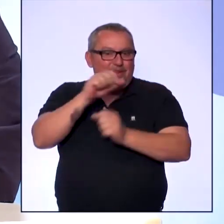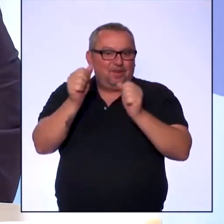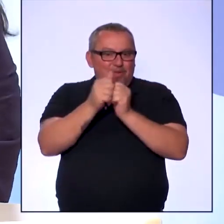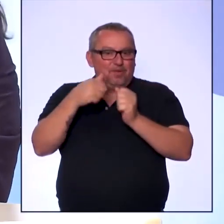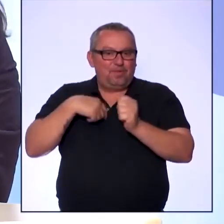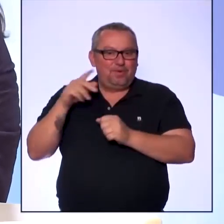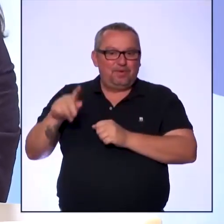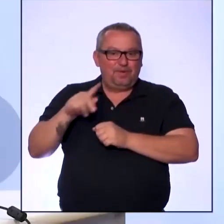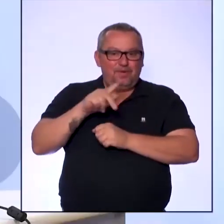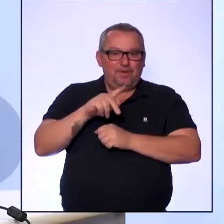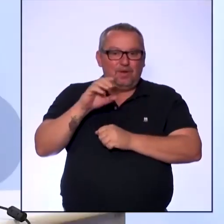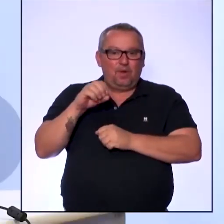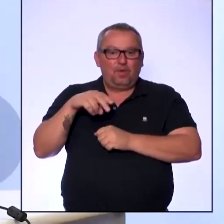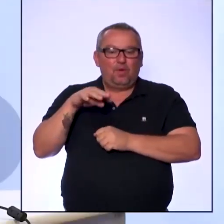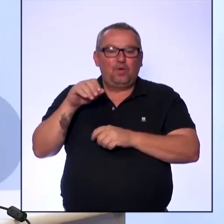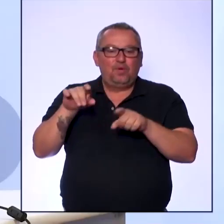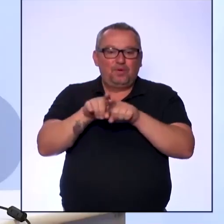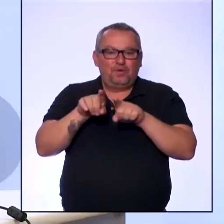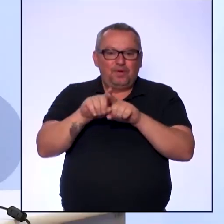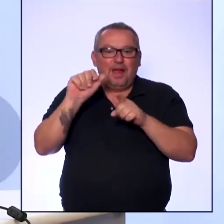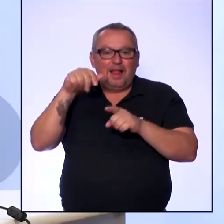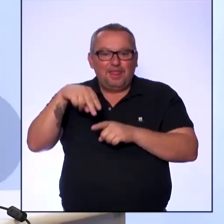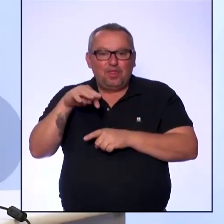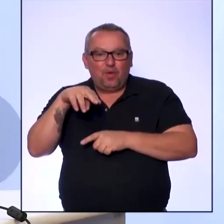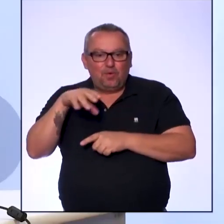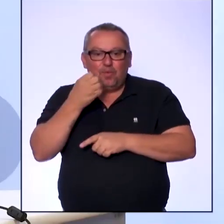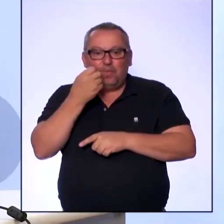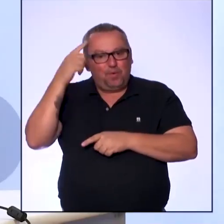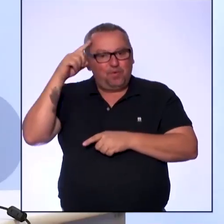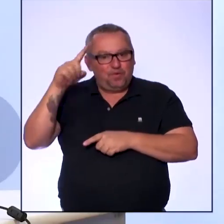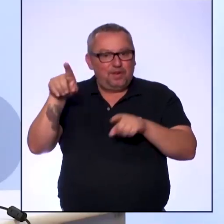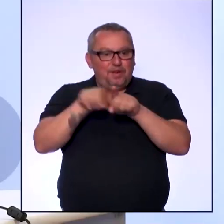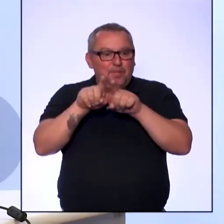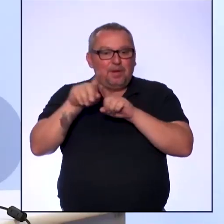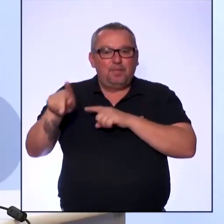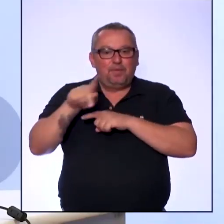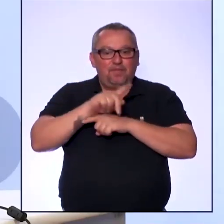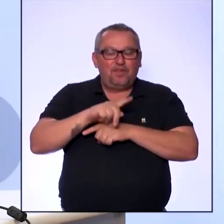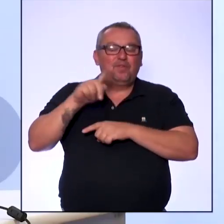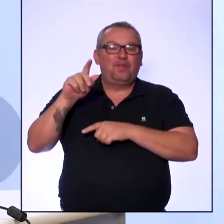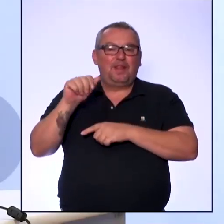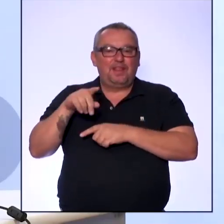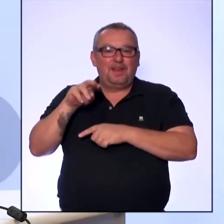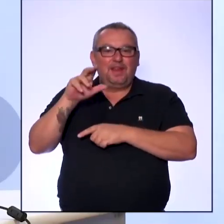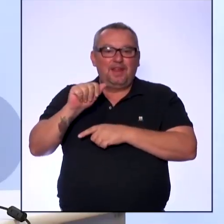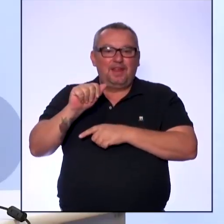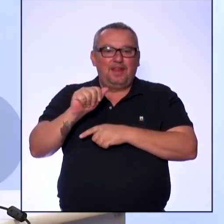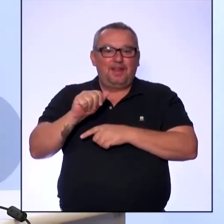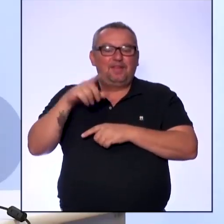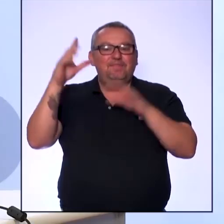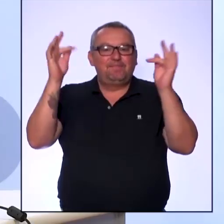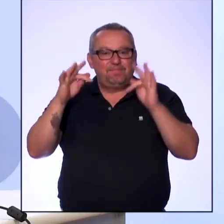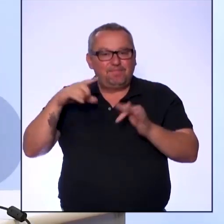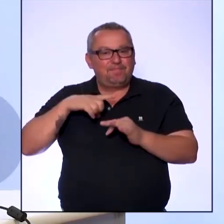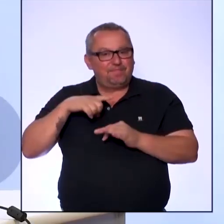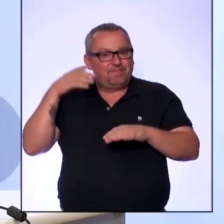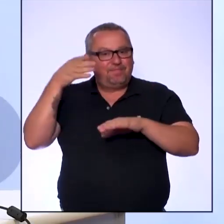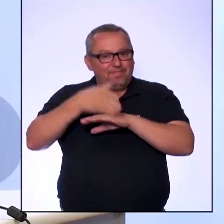comigo, o professor Antônio. Bom dia, professor Antônio. Bom dia a todos, bom dia, professora Andréia. Estou muito feliz de estar aqui